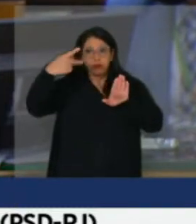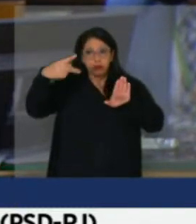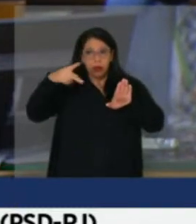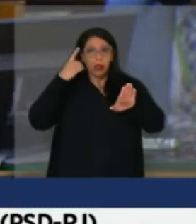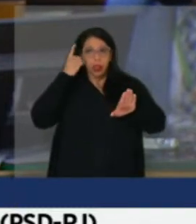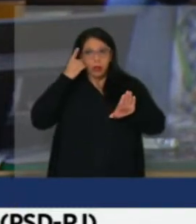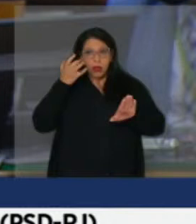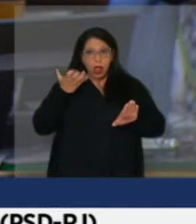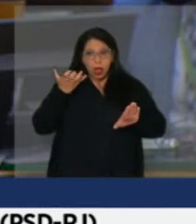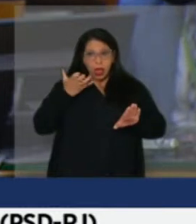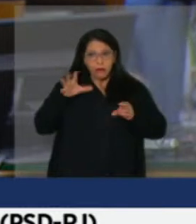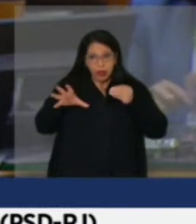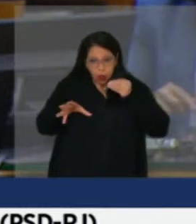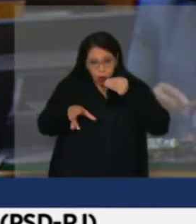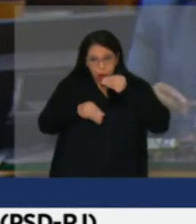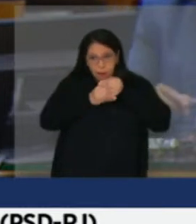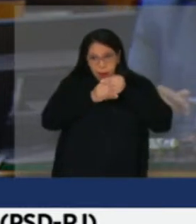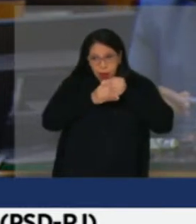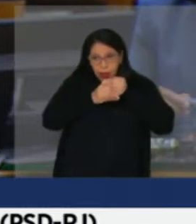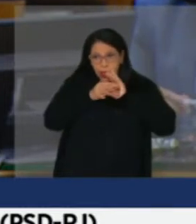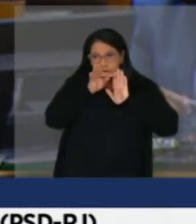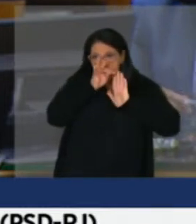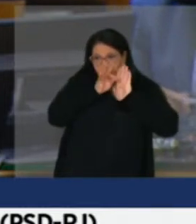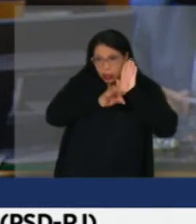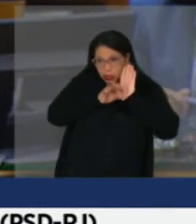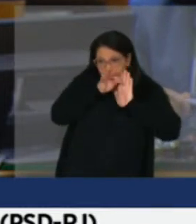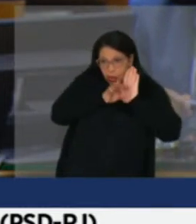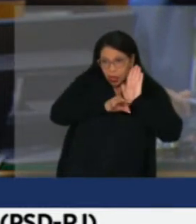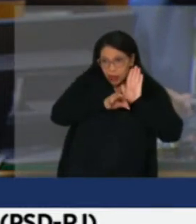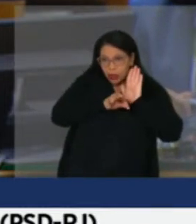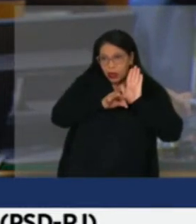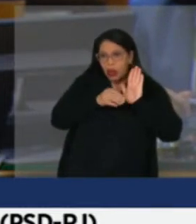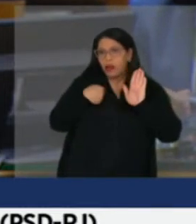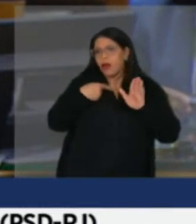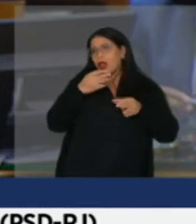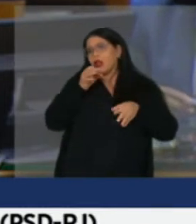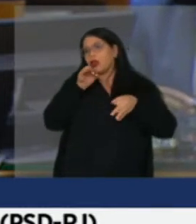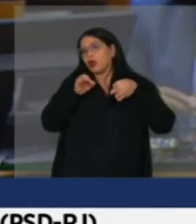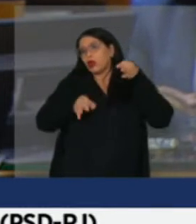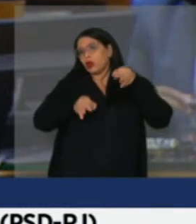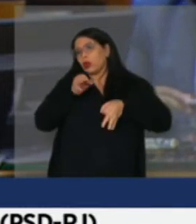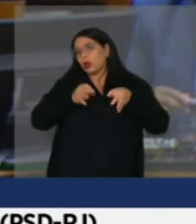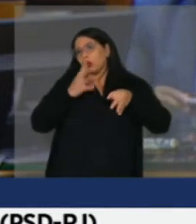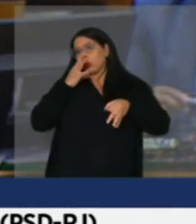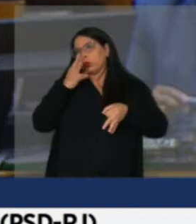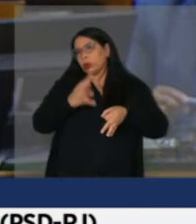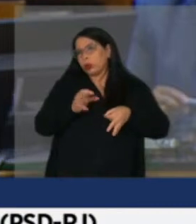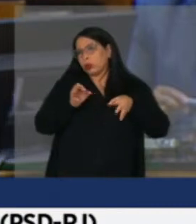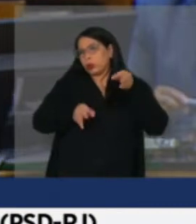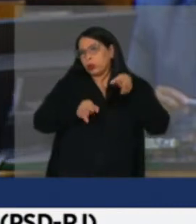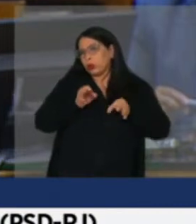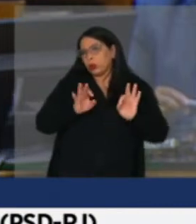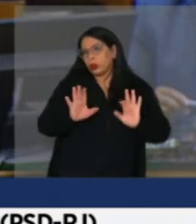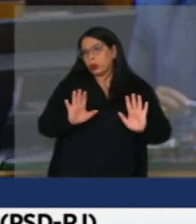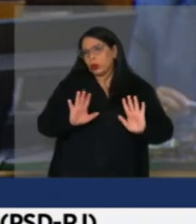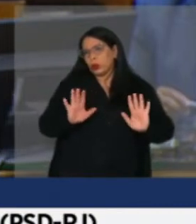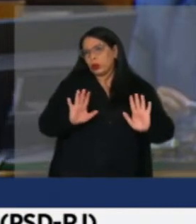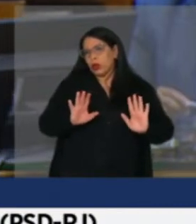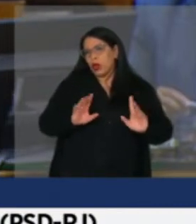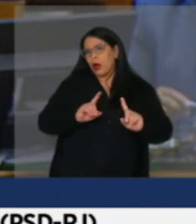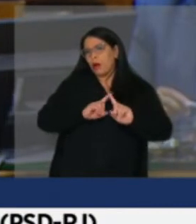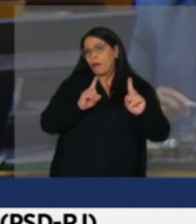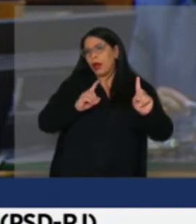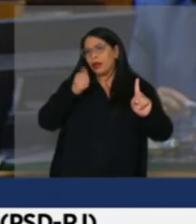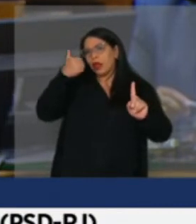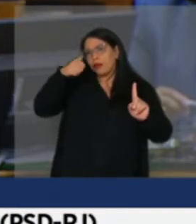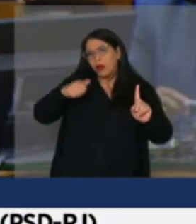fizer uma emenda que permita que não seja julgado, já lhe dou, deputado Paulo, não o parecer do Conselho de